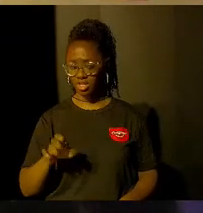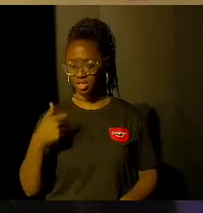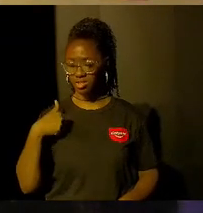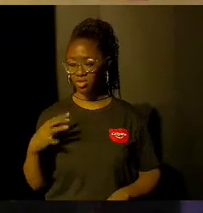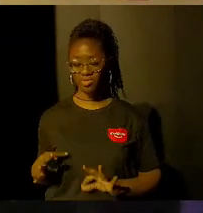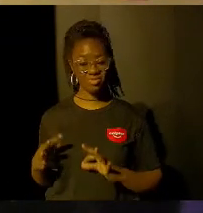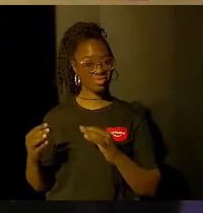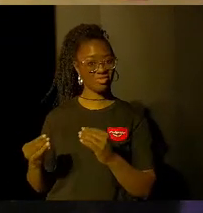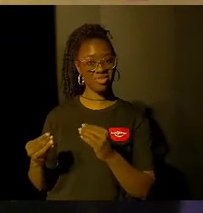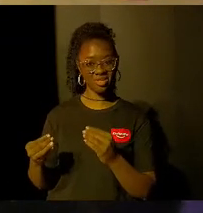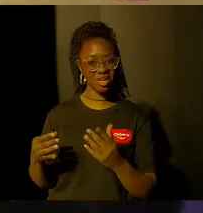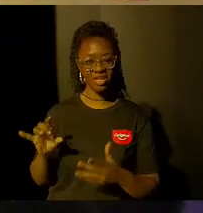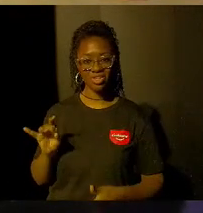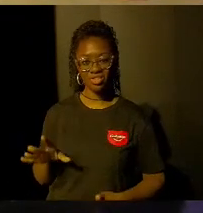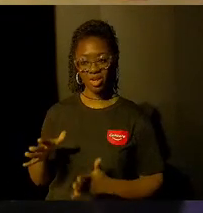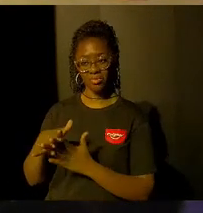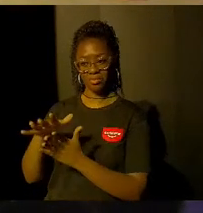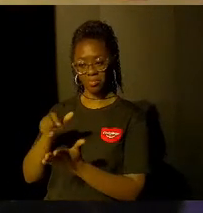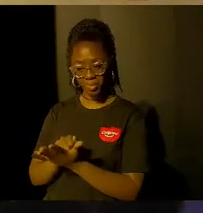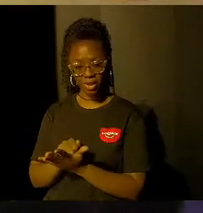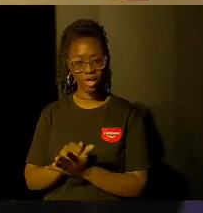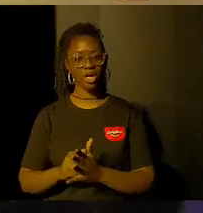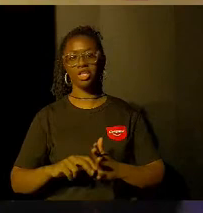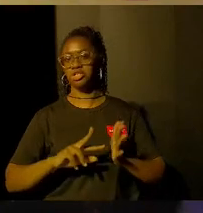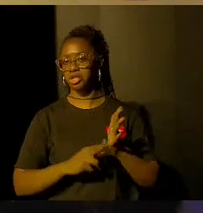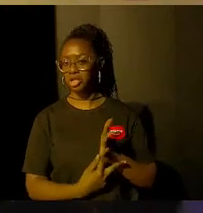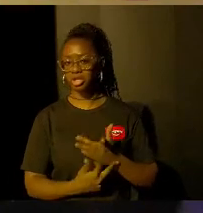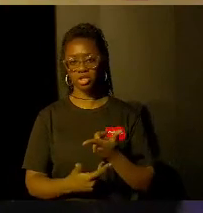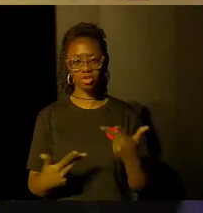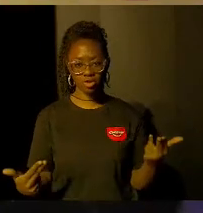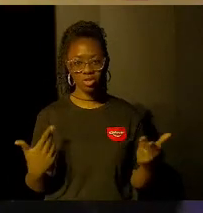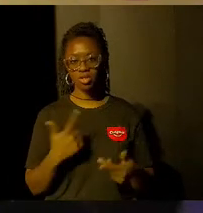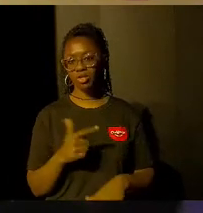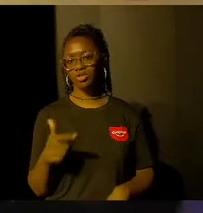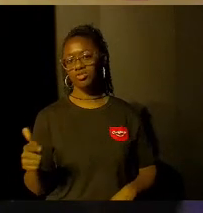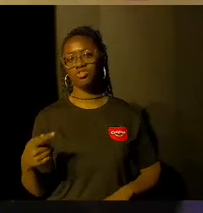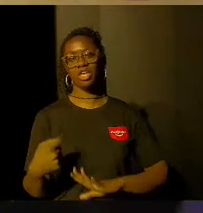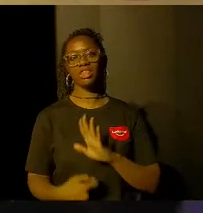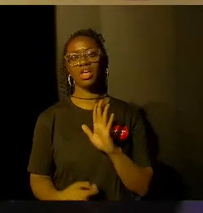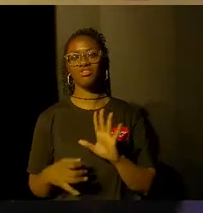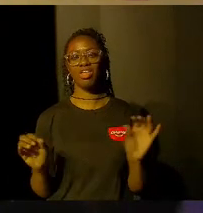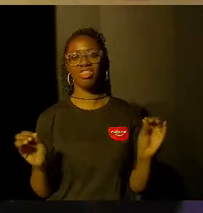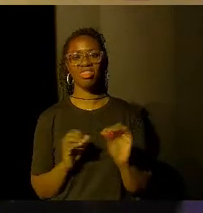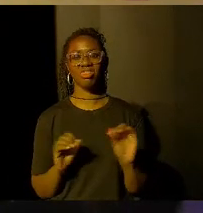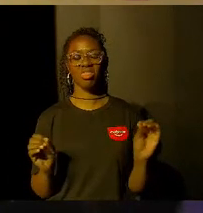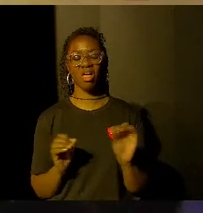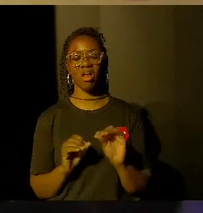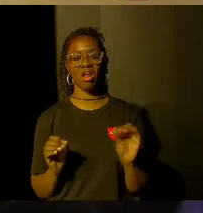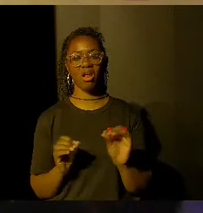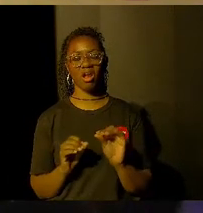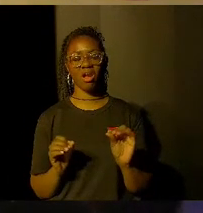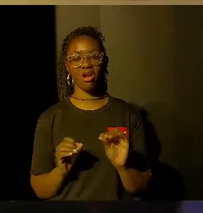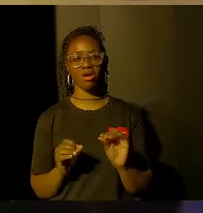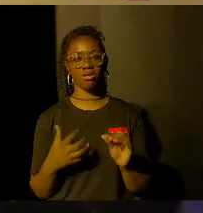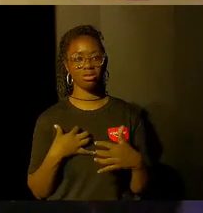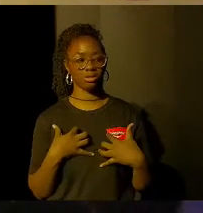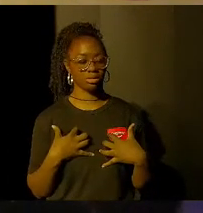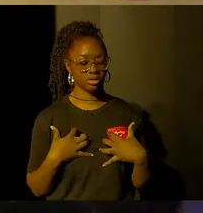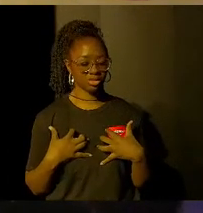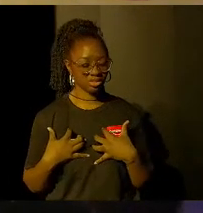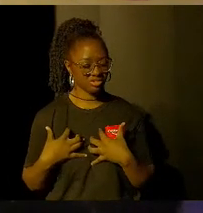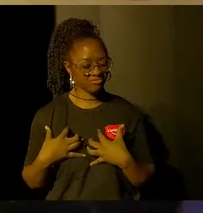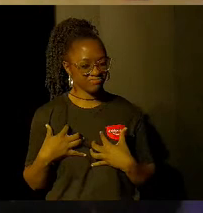digitalizado ou em arquivo físico todos os exemplares não tinham textos da Eunice E aí eram desespero